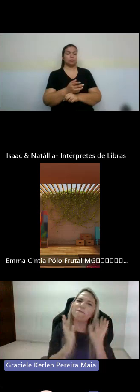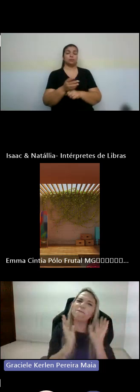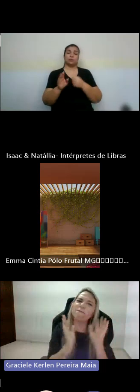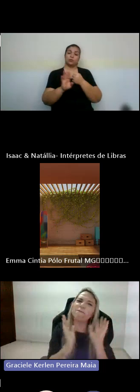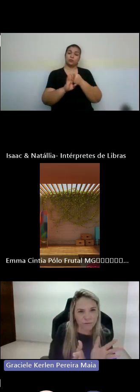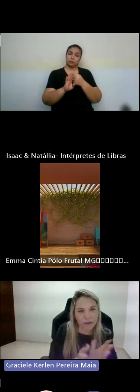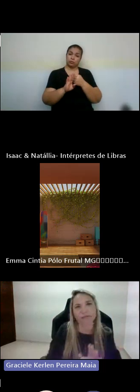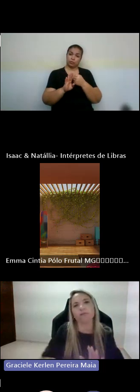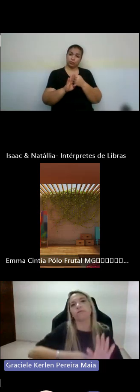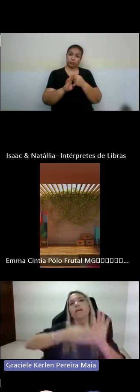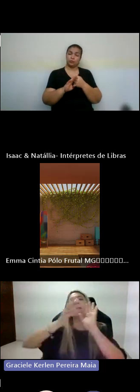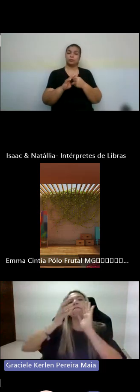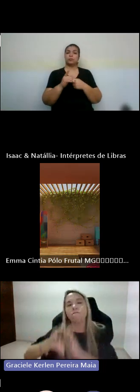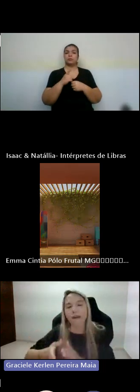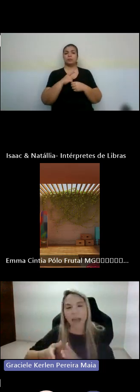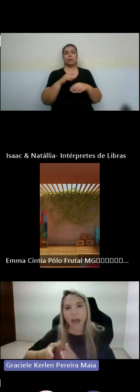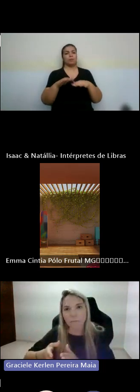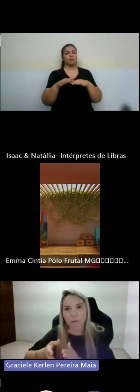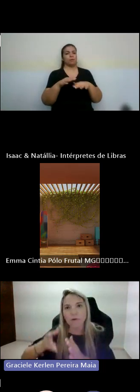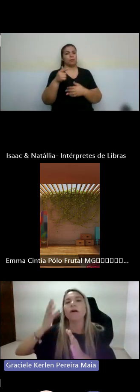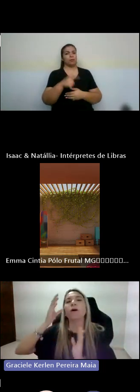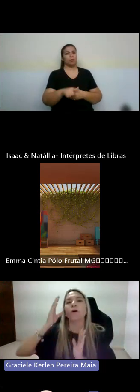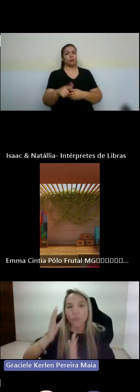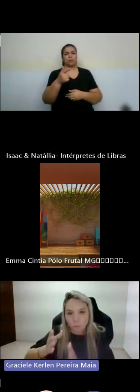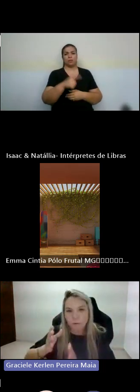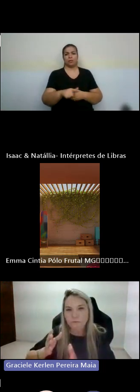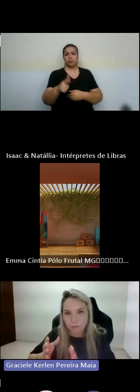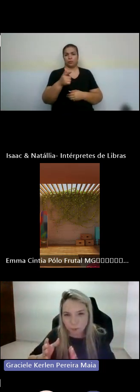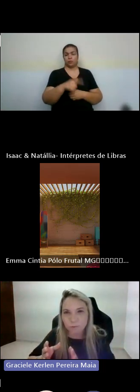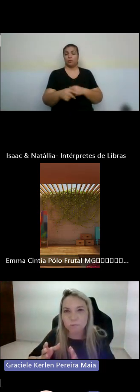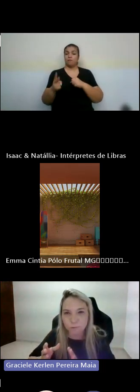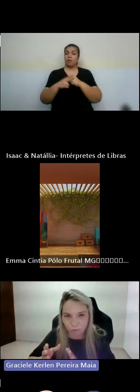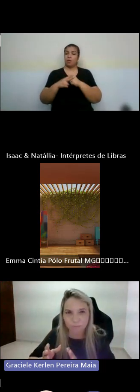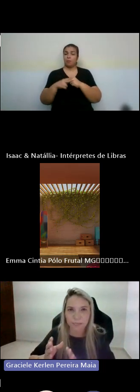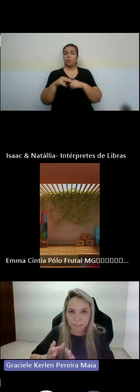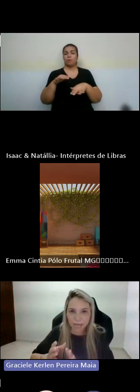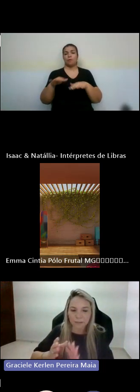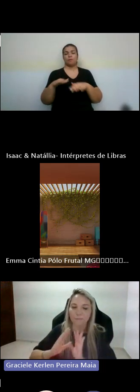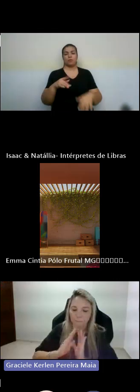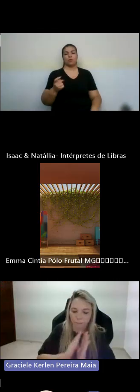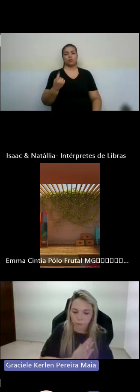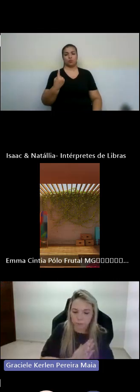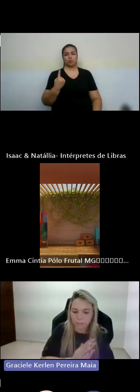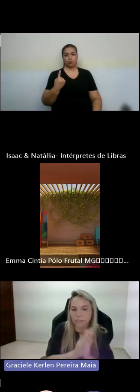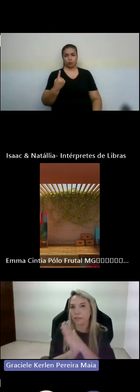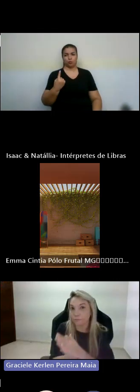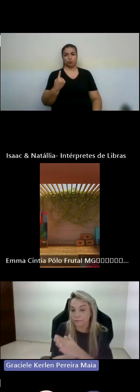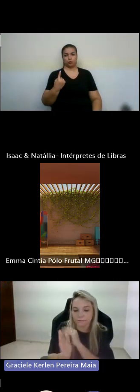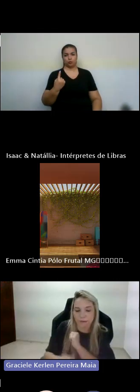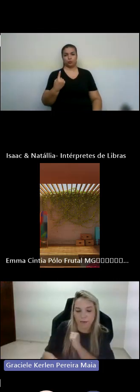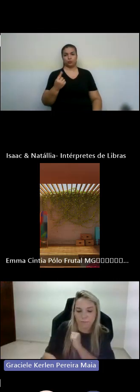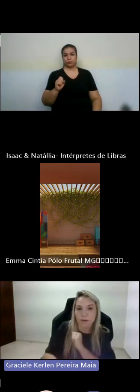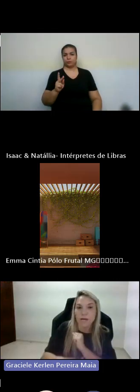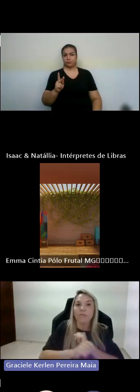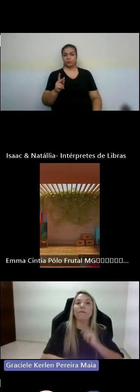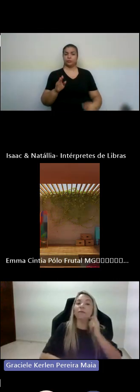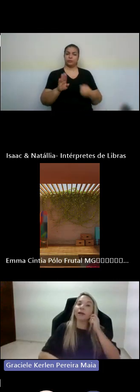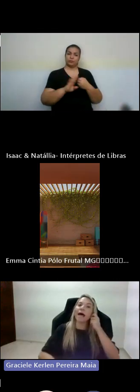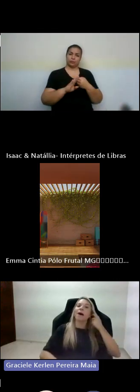Substantivo, vários movimentos. Verbo, um movimento só, tá certo? Substantivo e